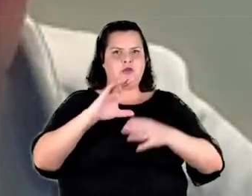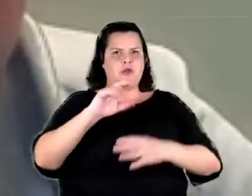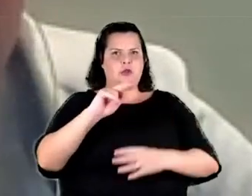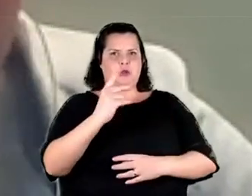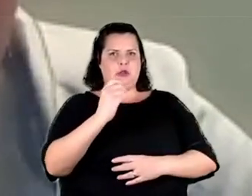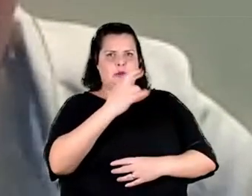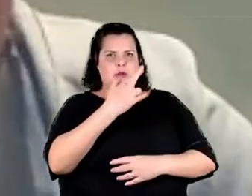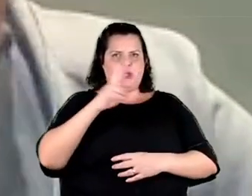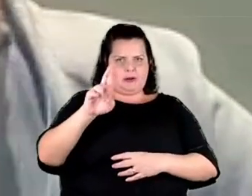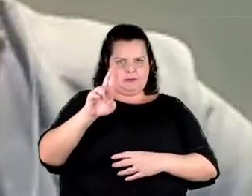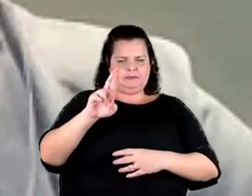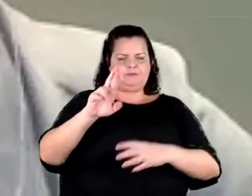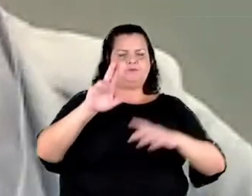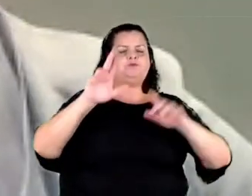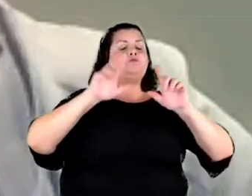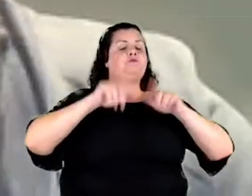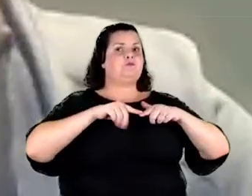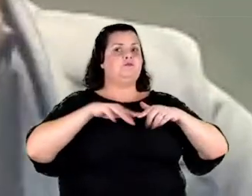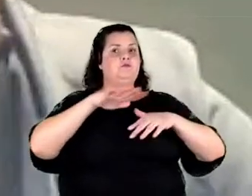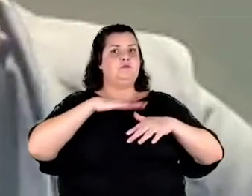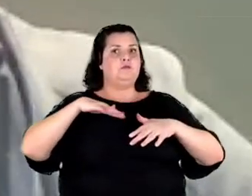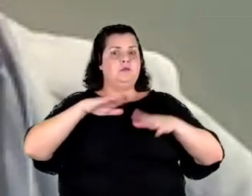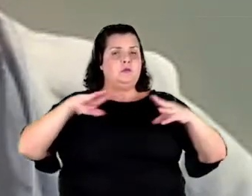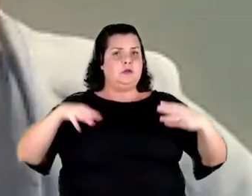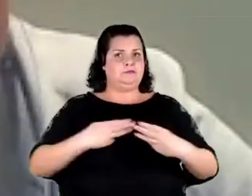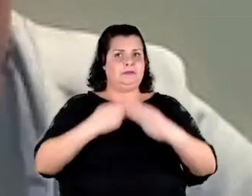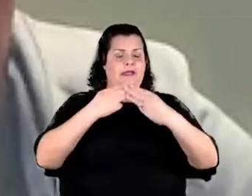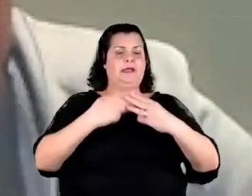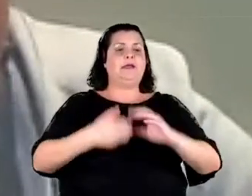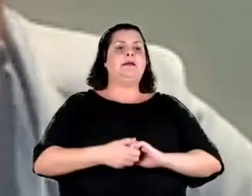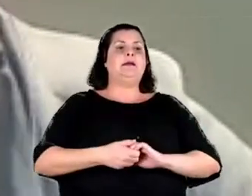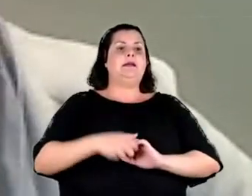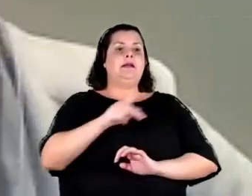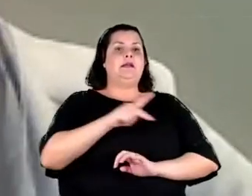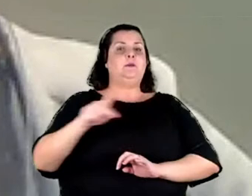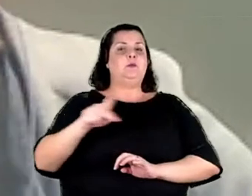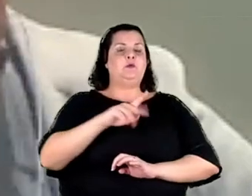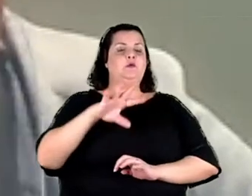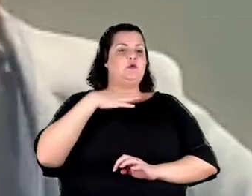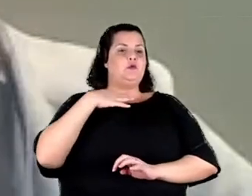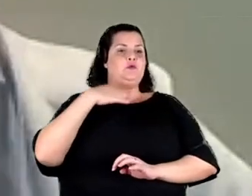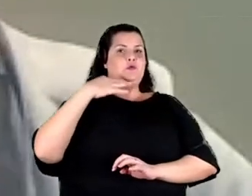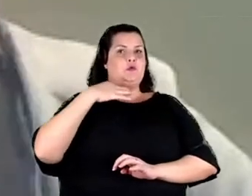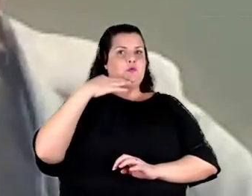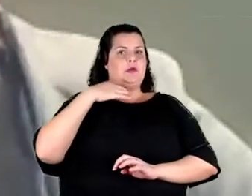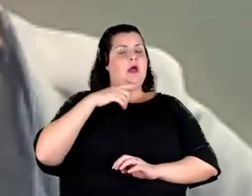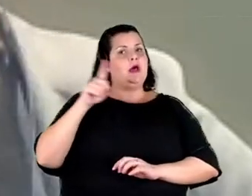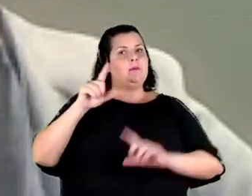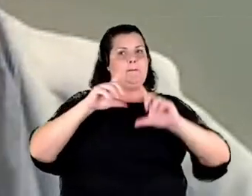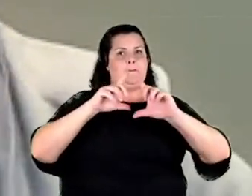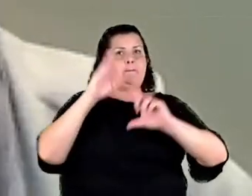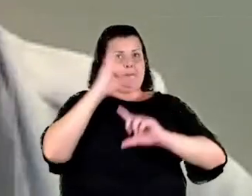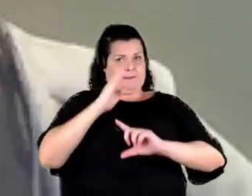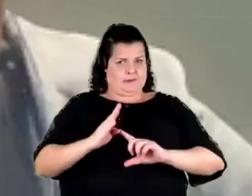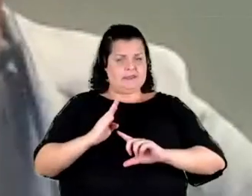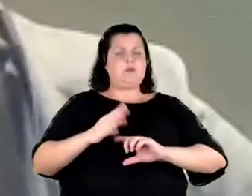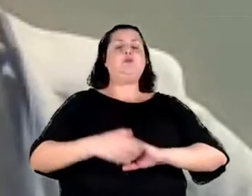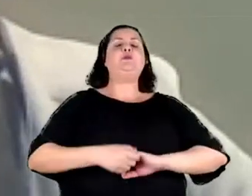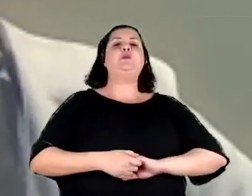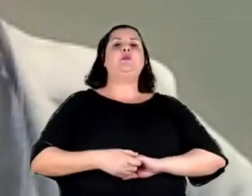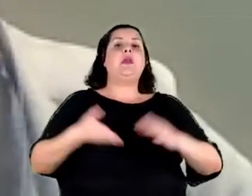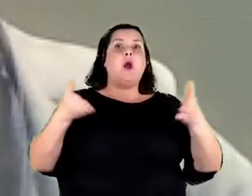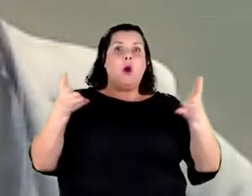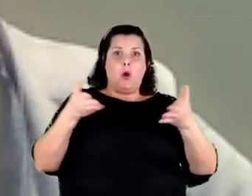e professor voluntário de StandWithUs em Brasil. Este é o evento de